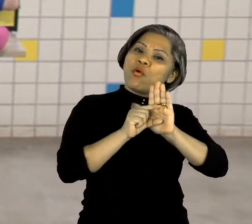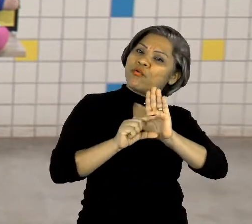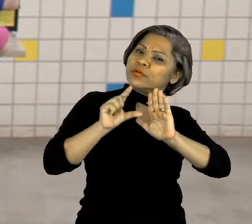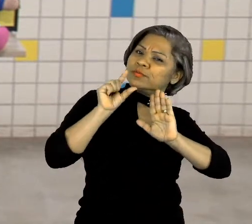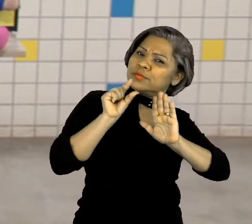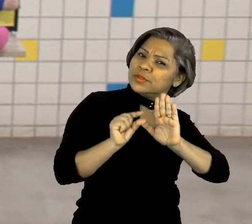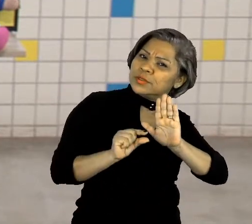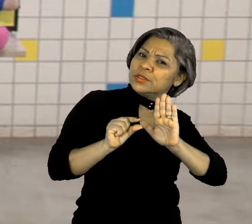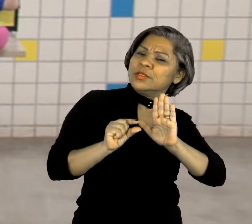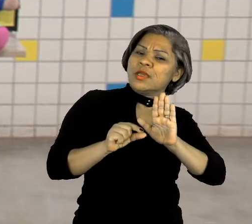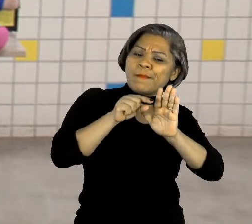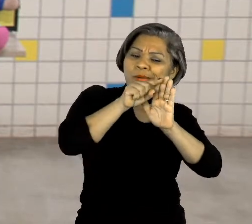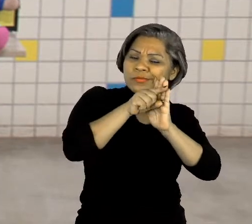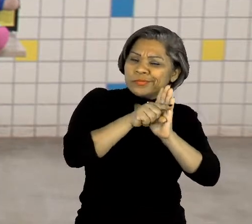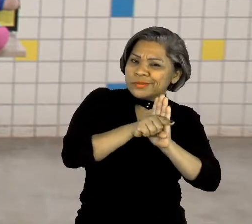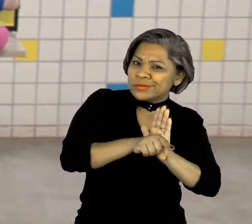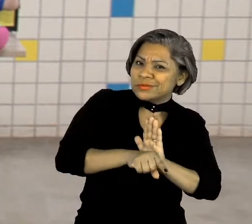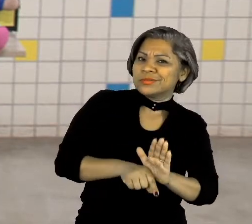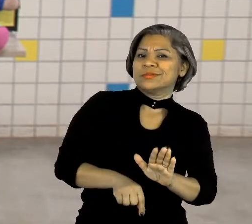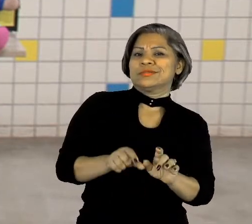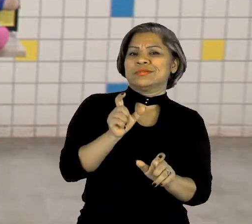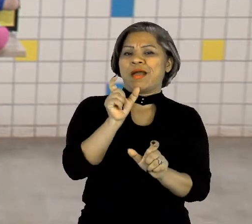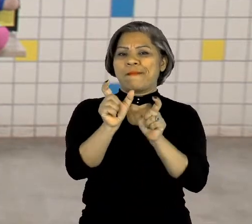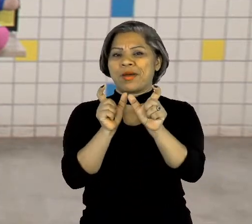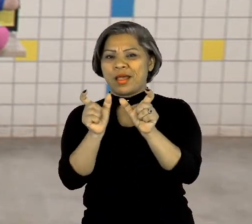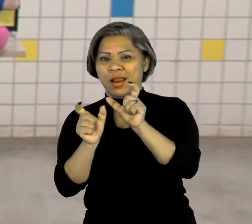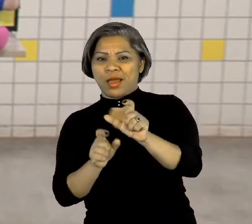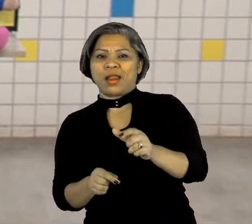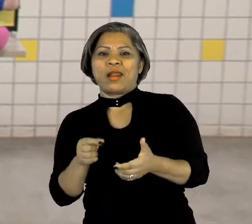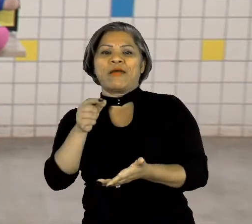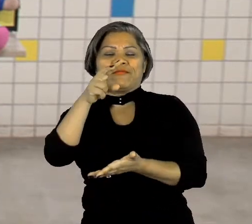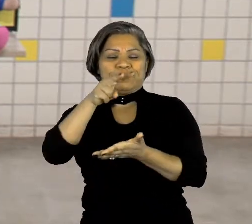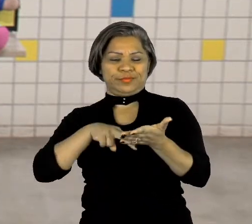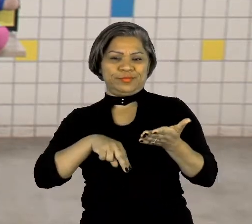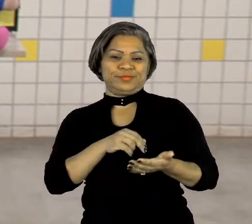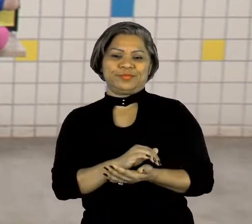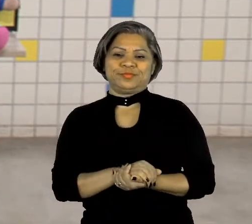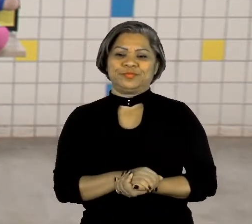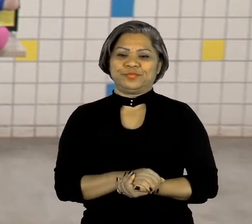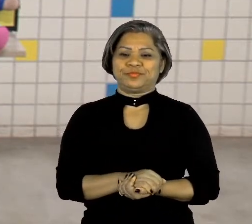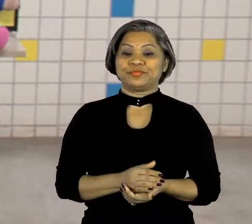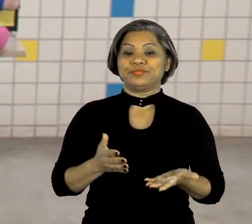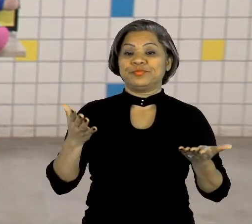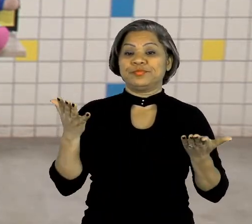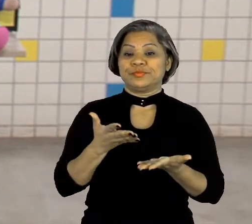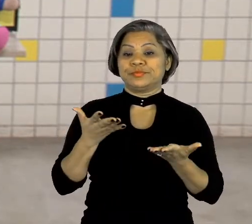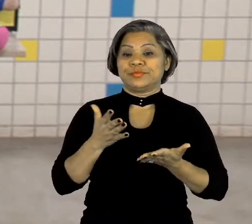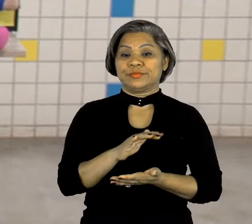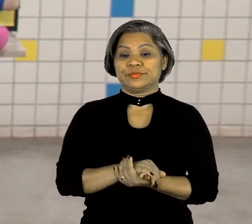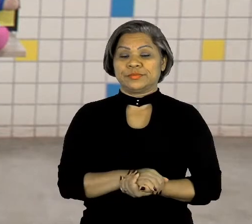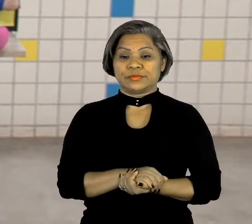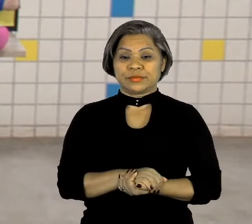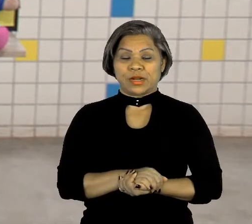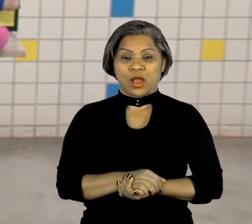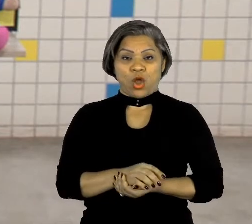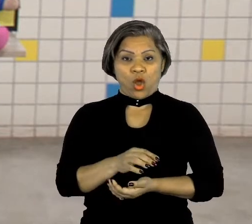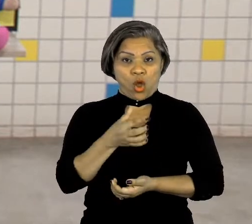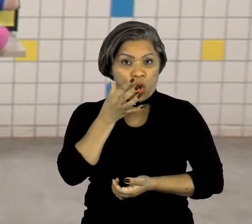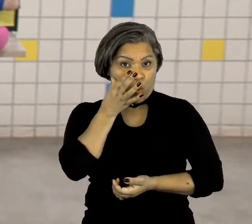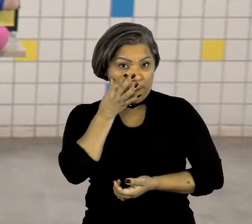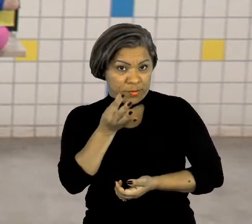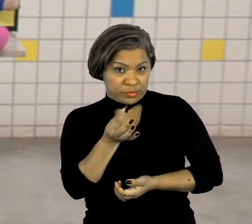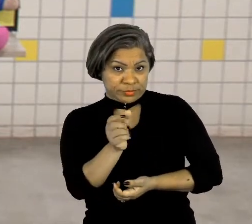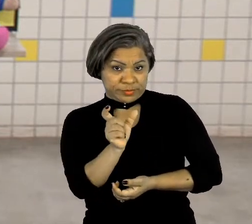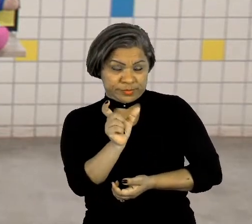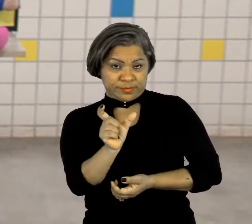as palavras, também explorar a leitura, certo? Agora, observa bem essa palavra. Nós